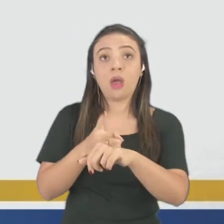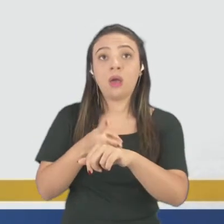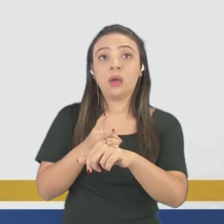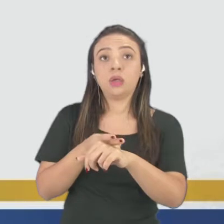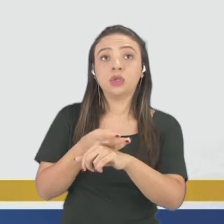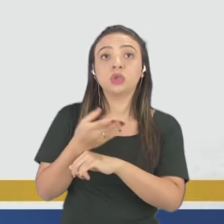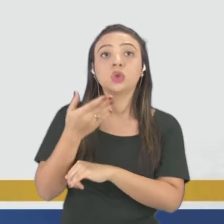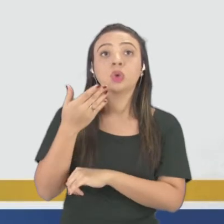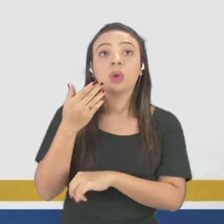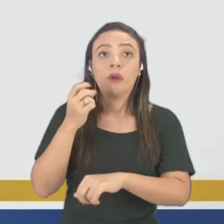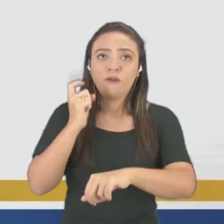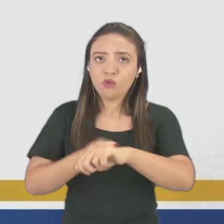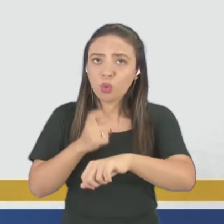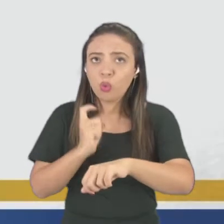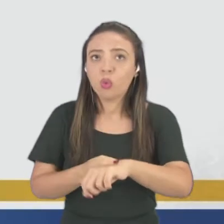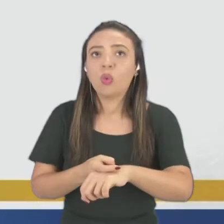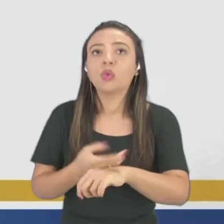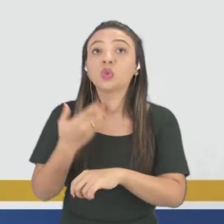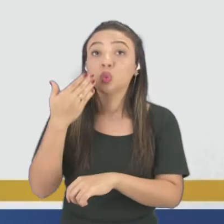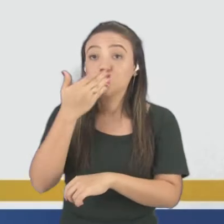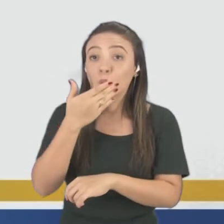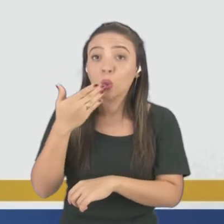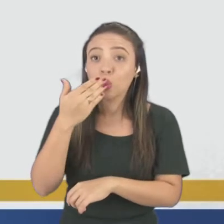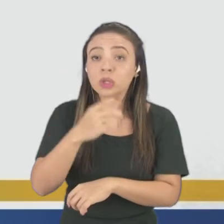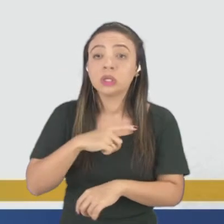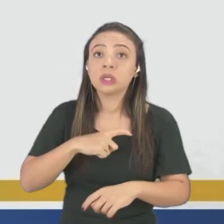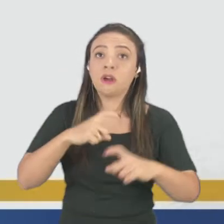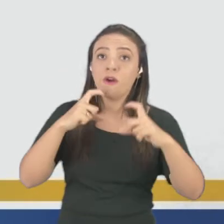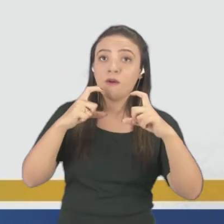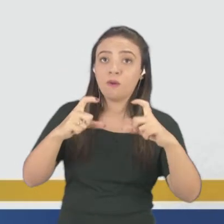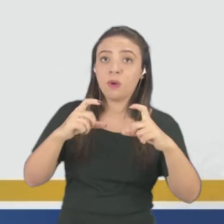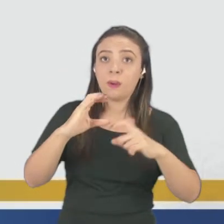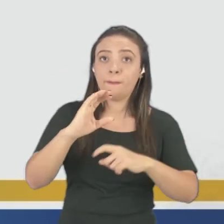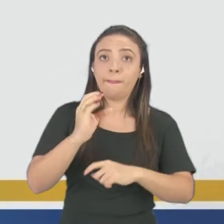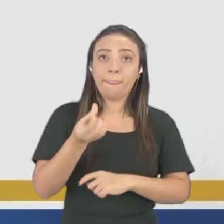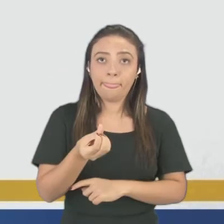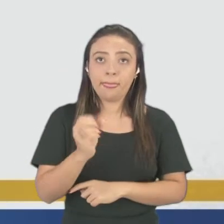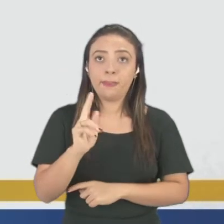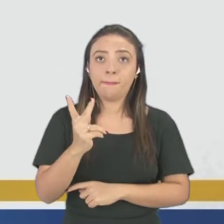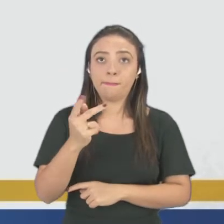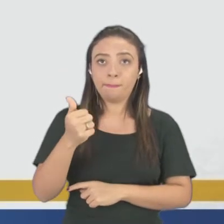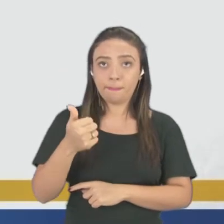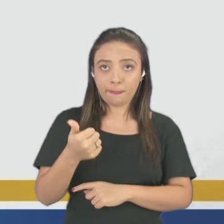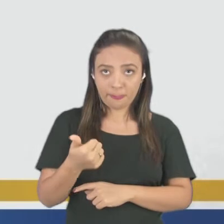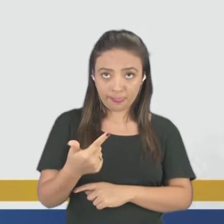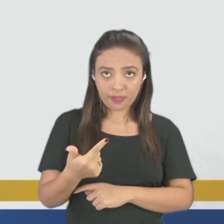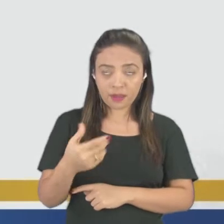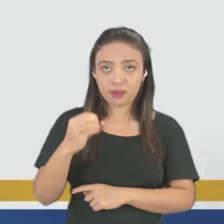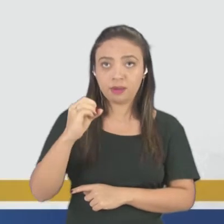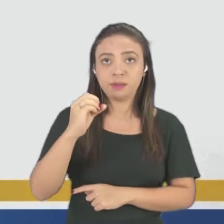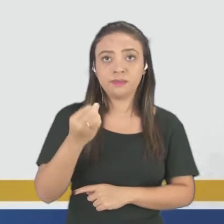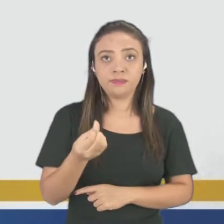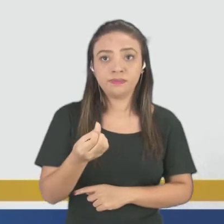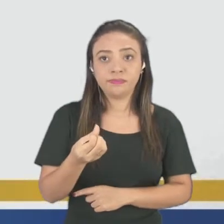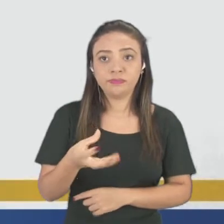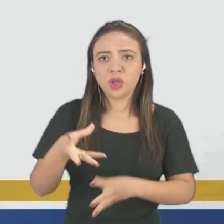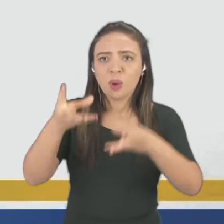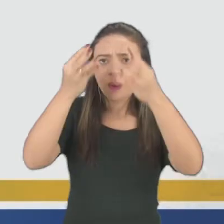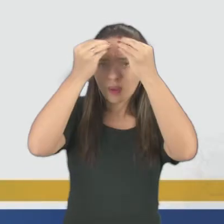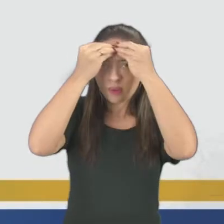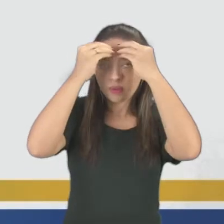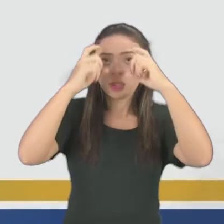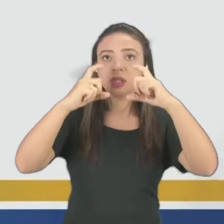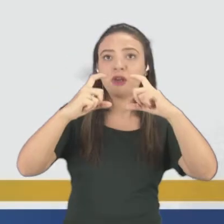sólido de sabor adocicado de fórmula molecular C6 h12 o6 pessoal gravem essa